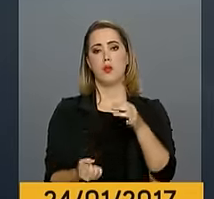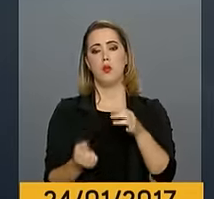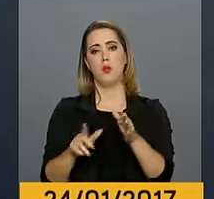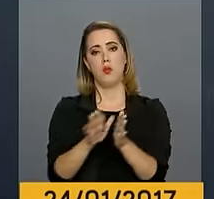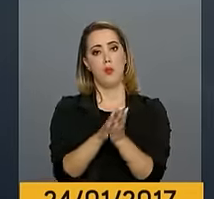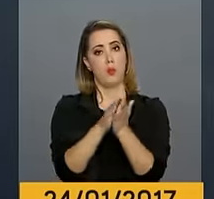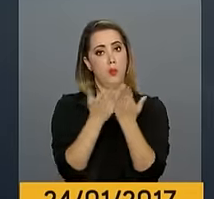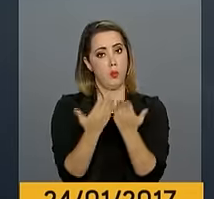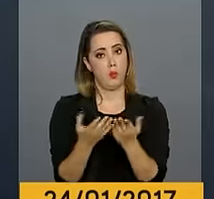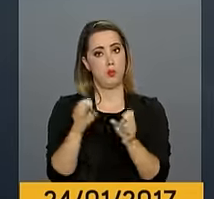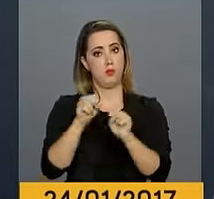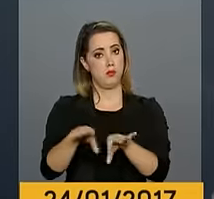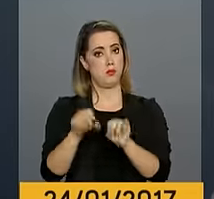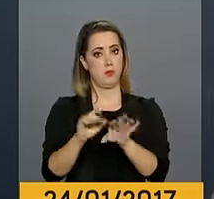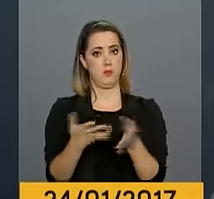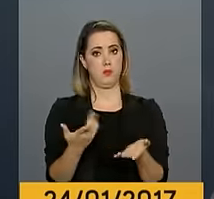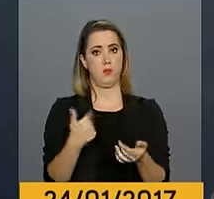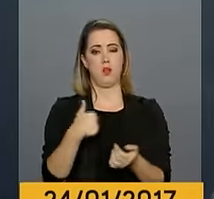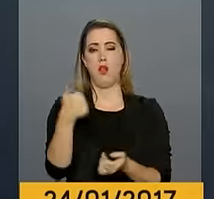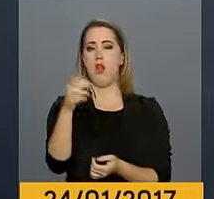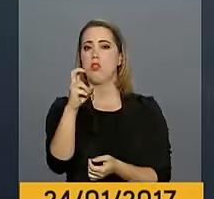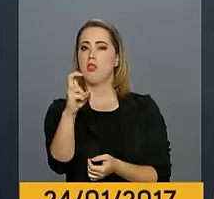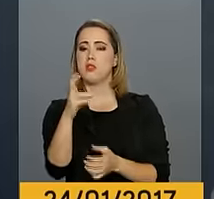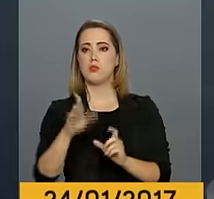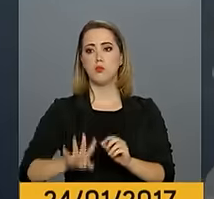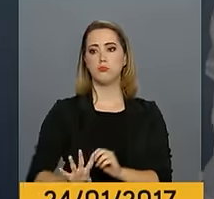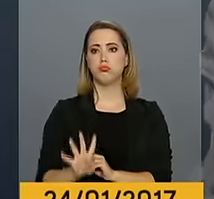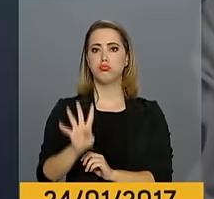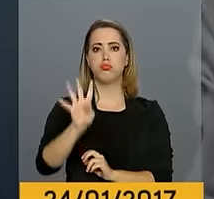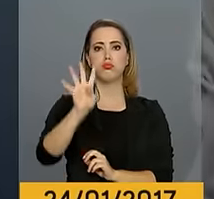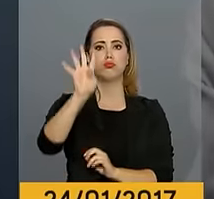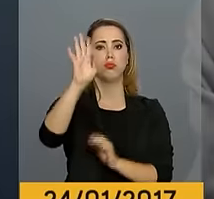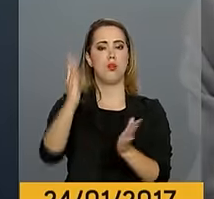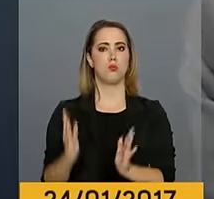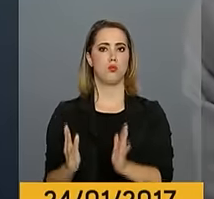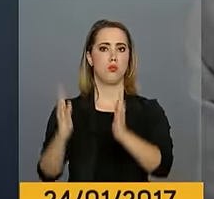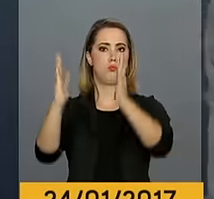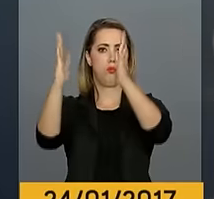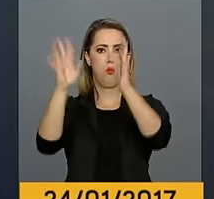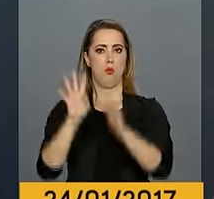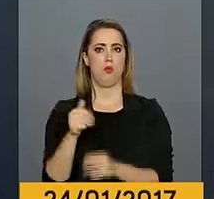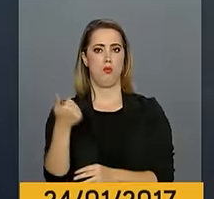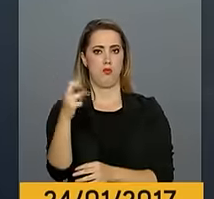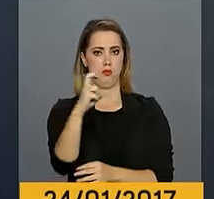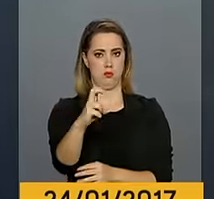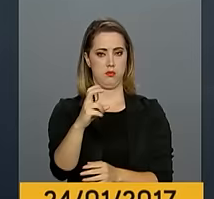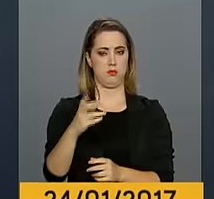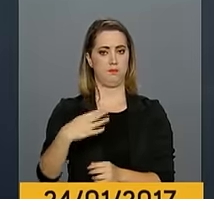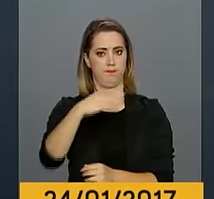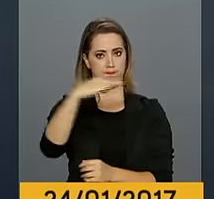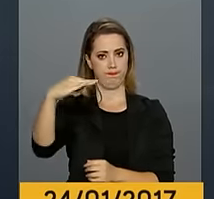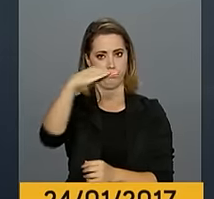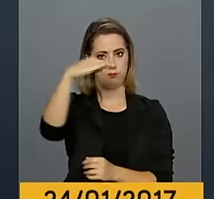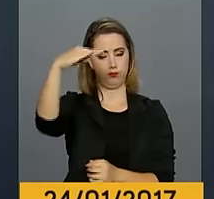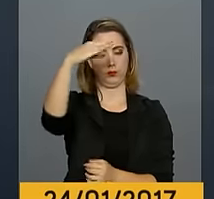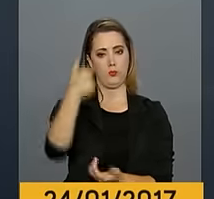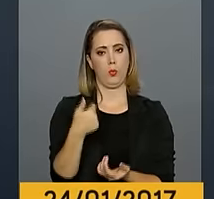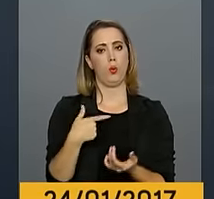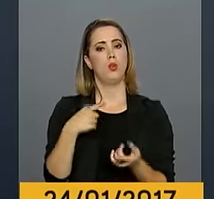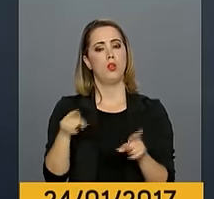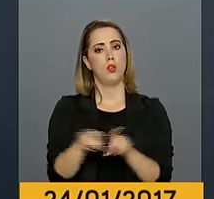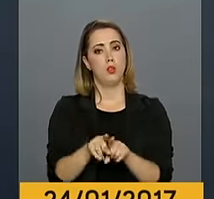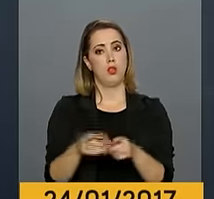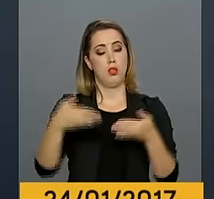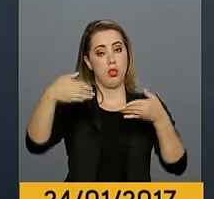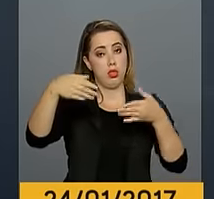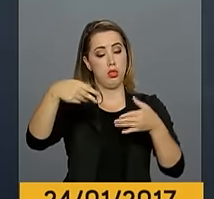agora. Mas ele ficava no 15º andar, hein? FDE. Ele ficava no 15º andar de um prédio na Avenida